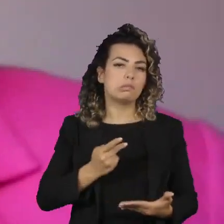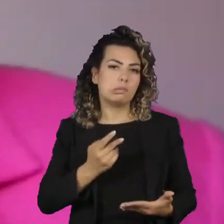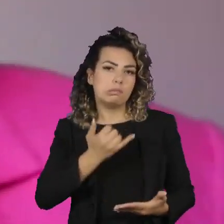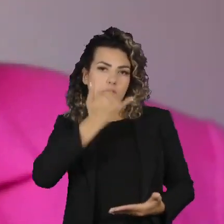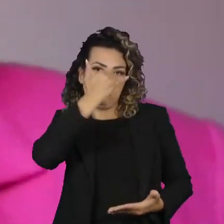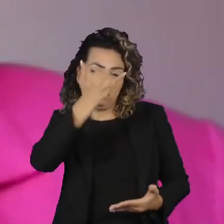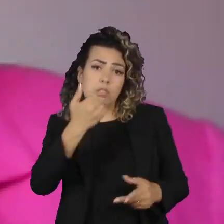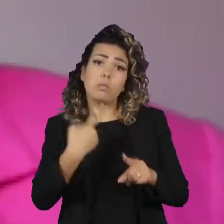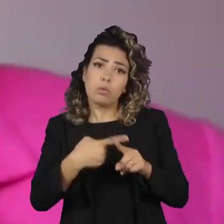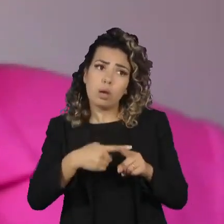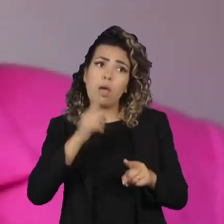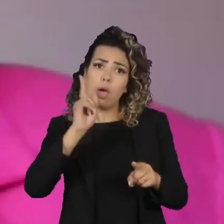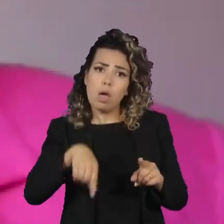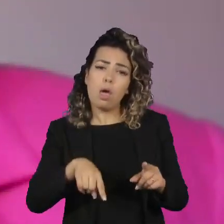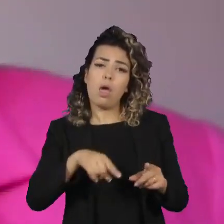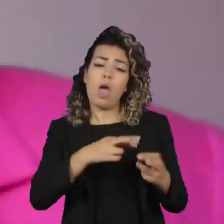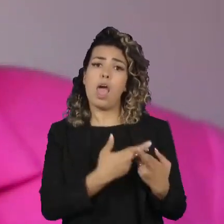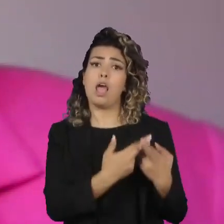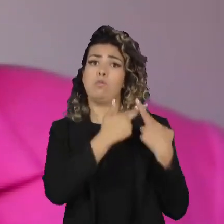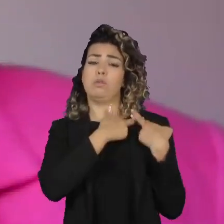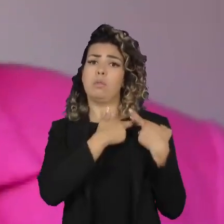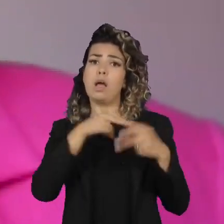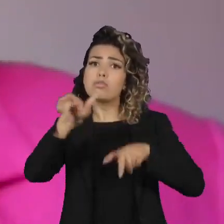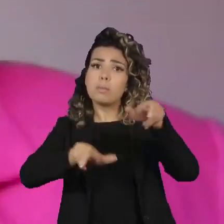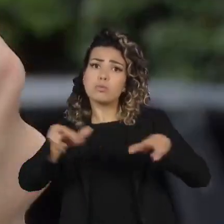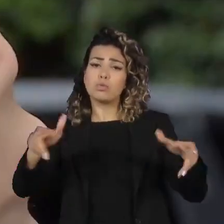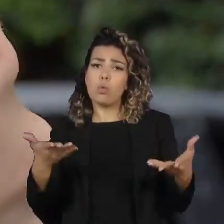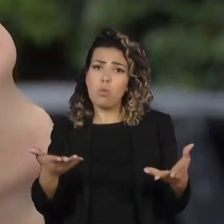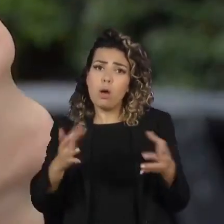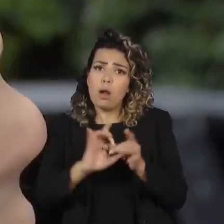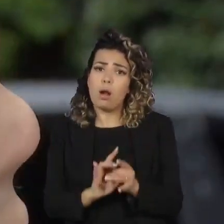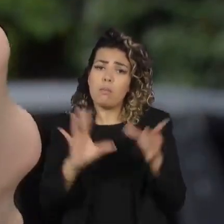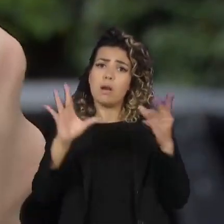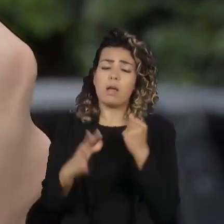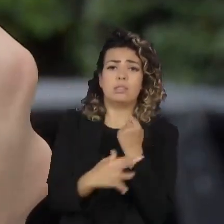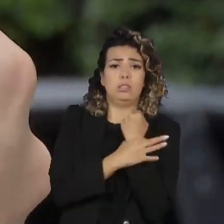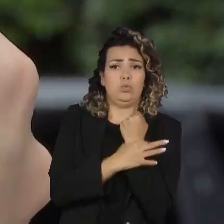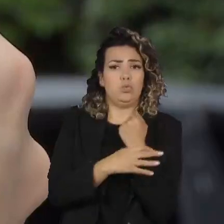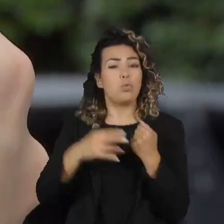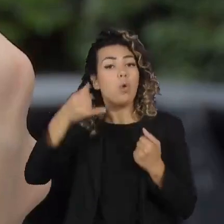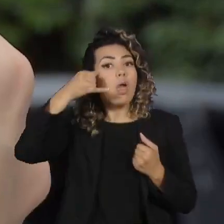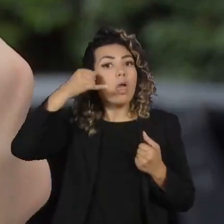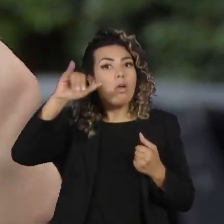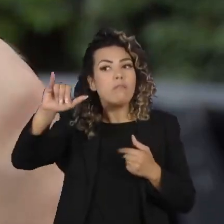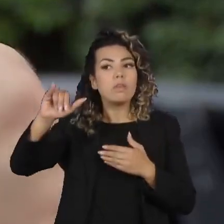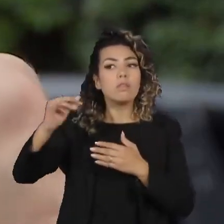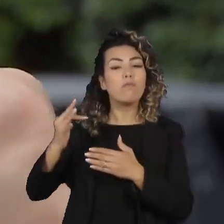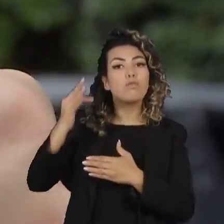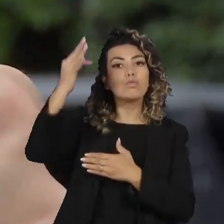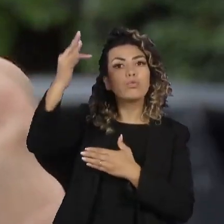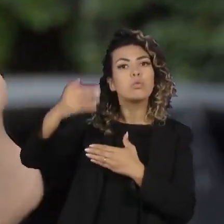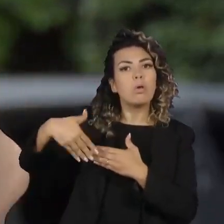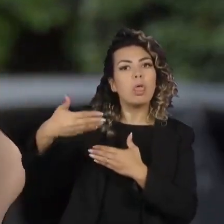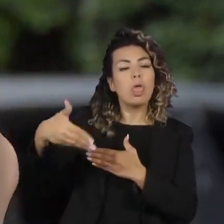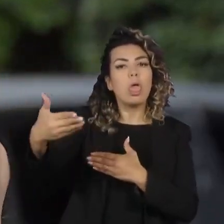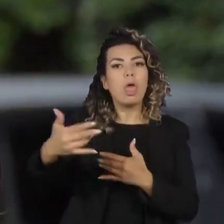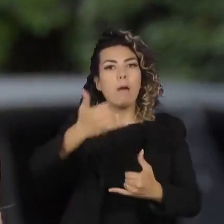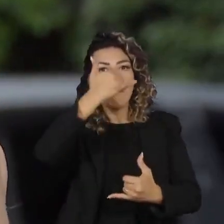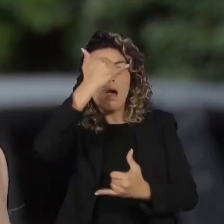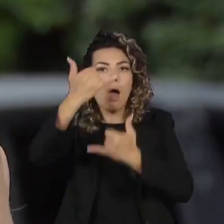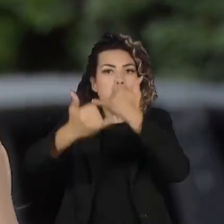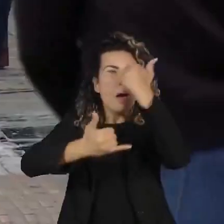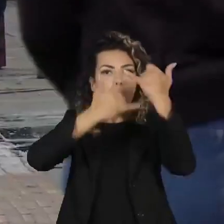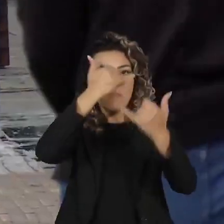responsabilidade civil com relação a isso e prevenir futuras ocorrências